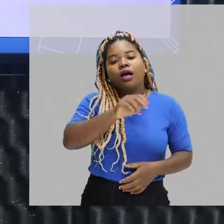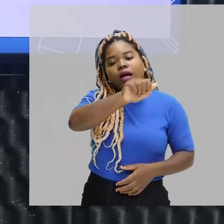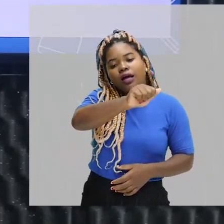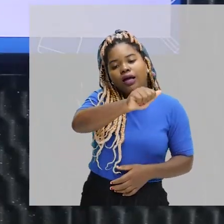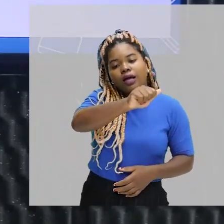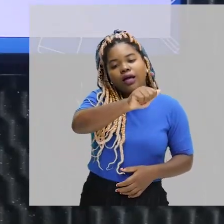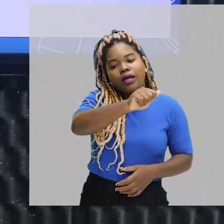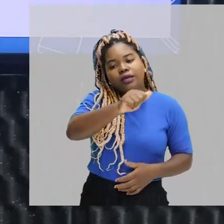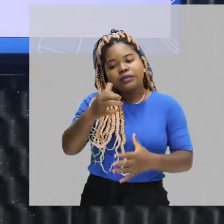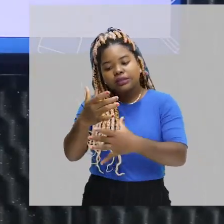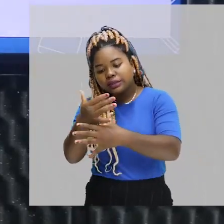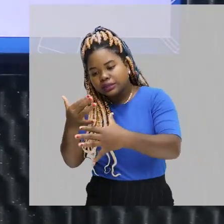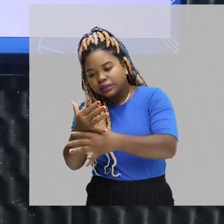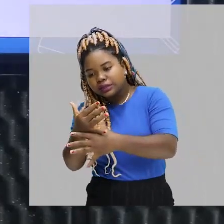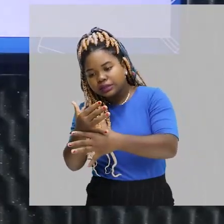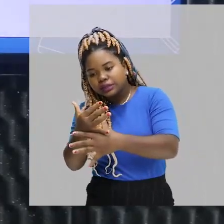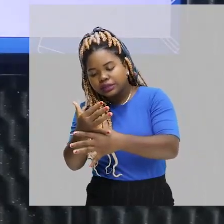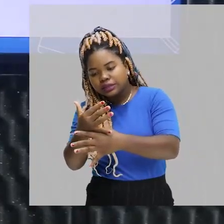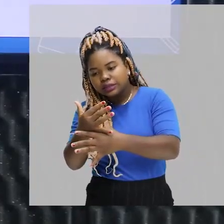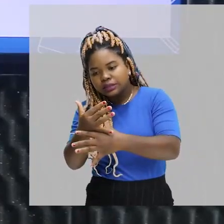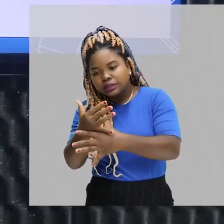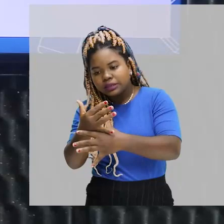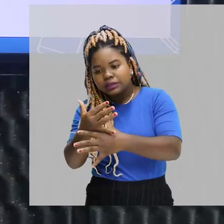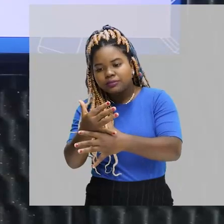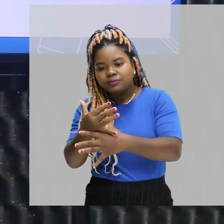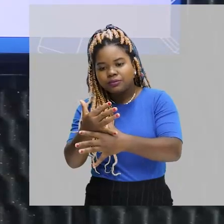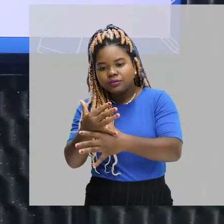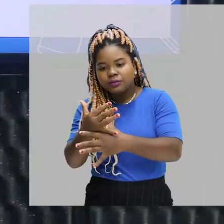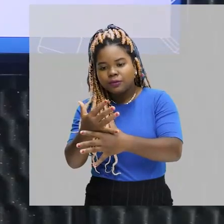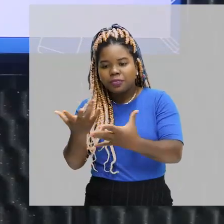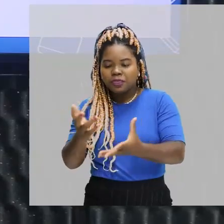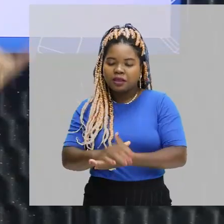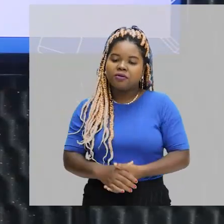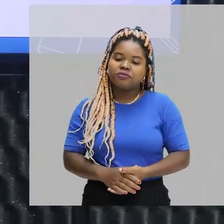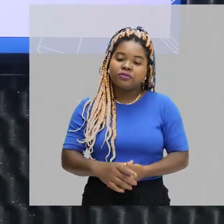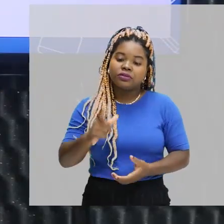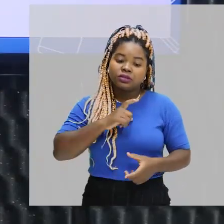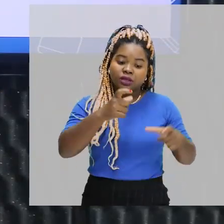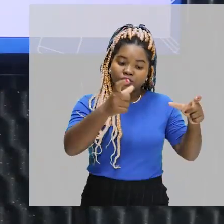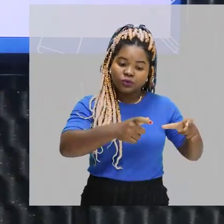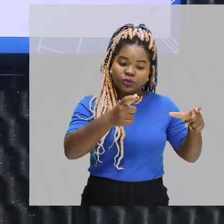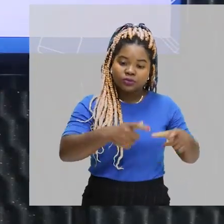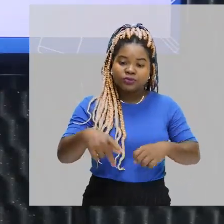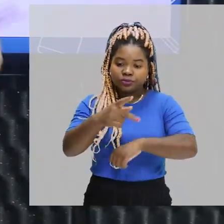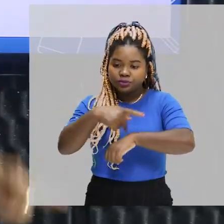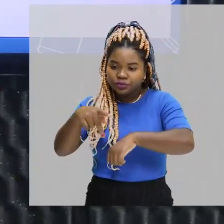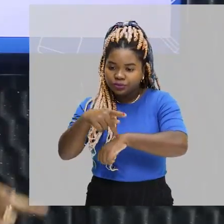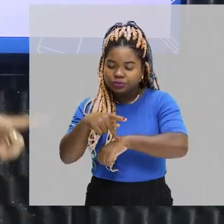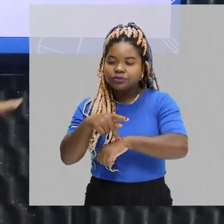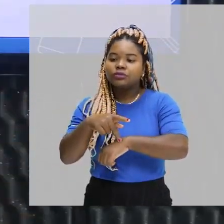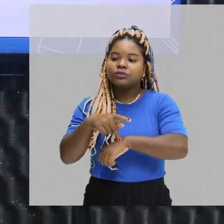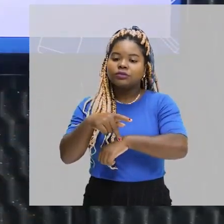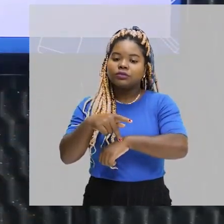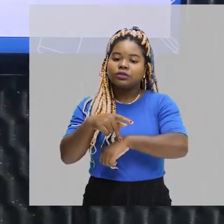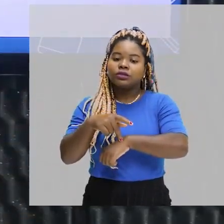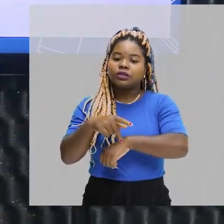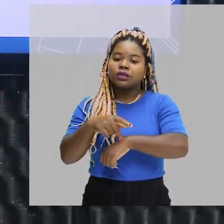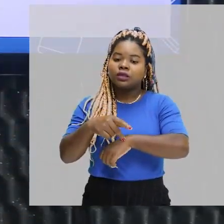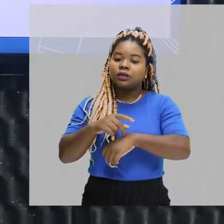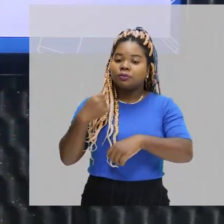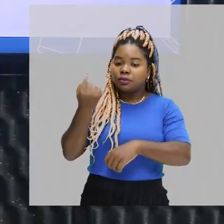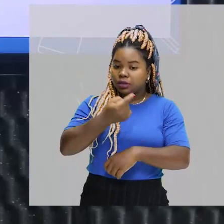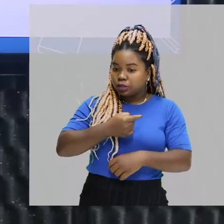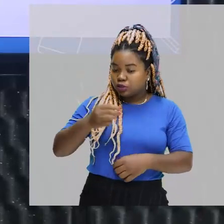Há cidades do país onde as pessoas vão falar com o que para nós é intercorrência, para eles é